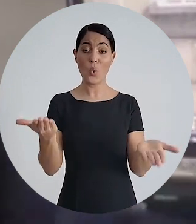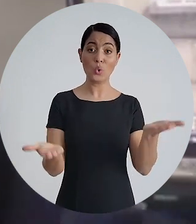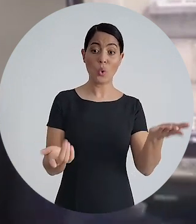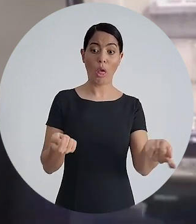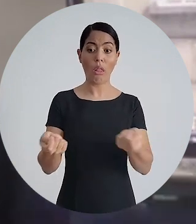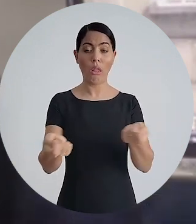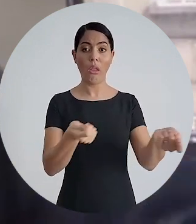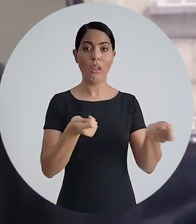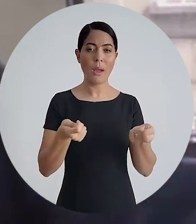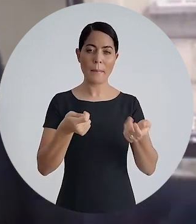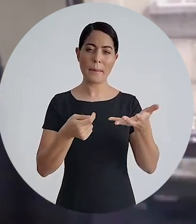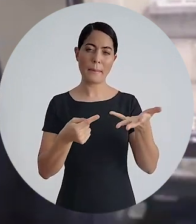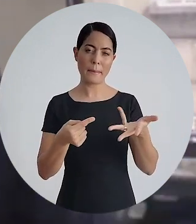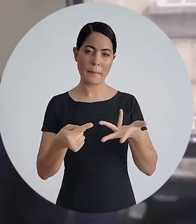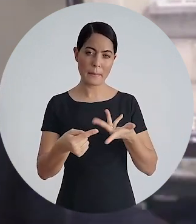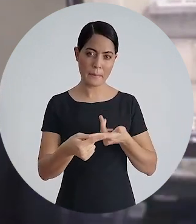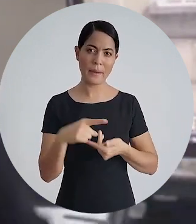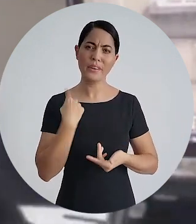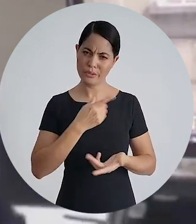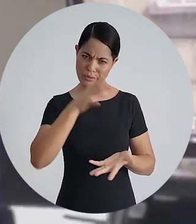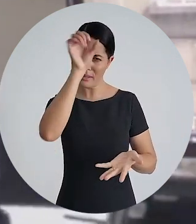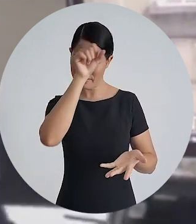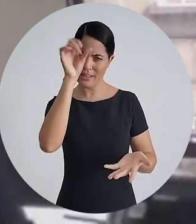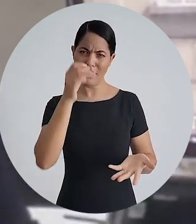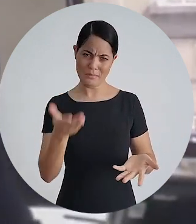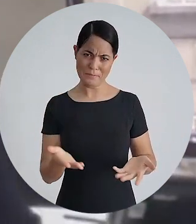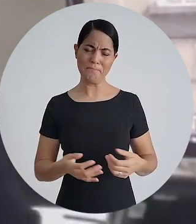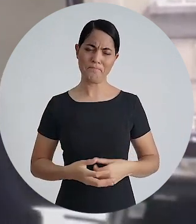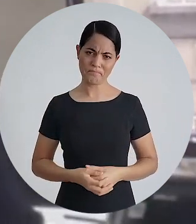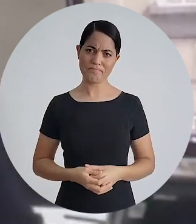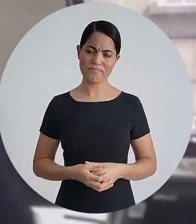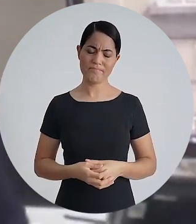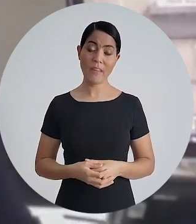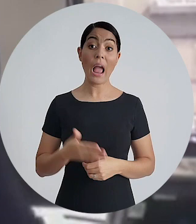de constitucionalidade das leis e etc.